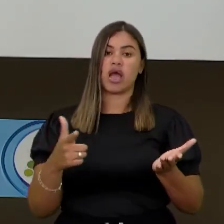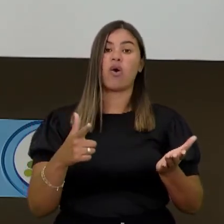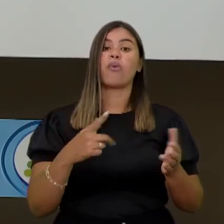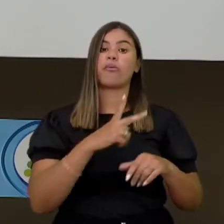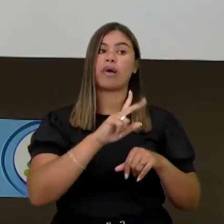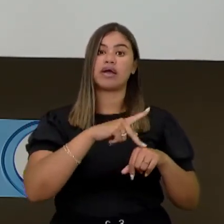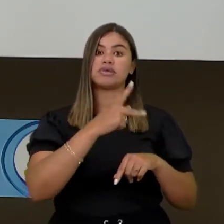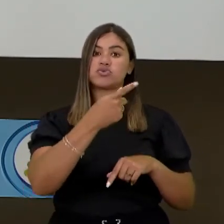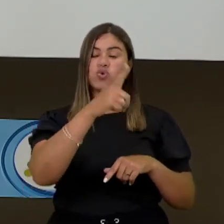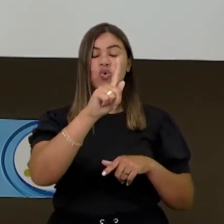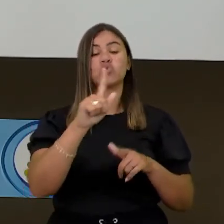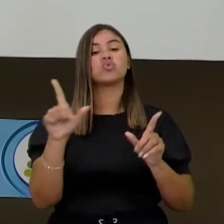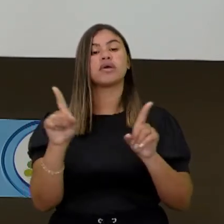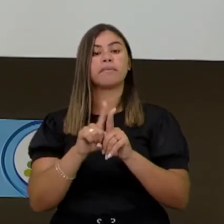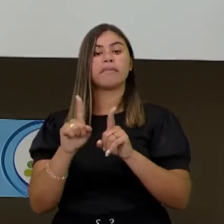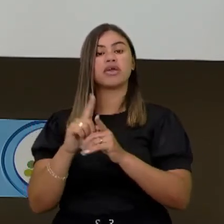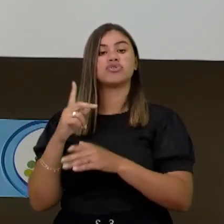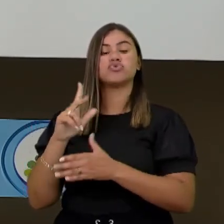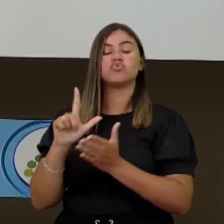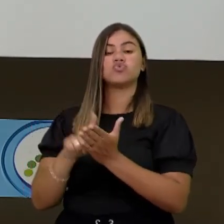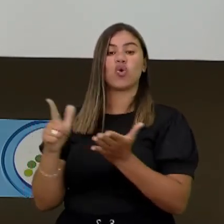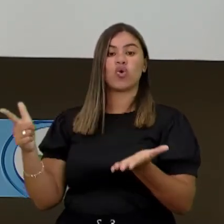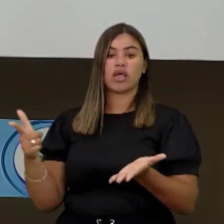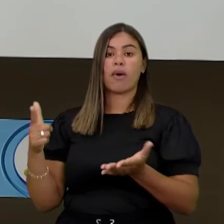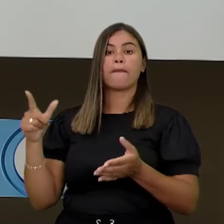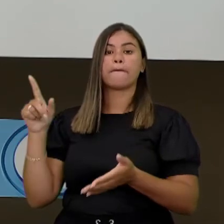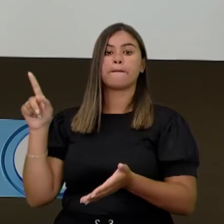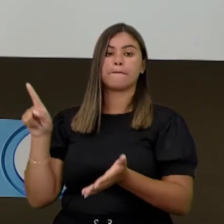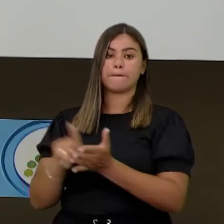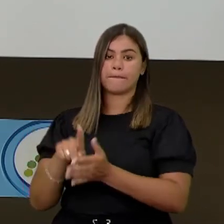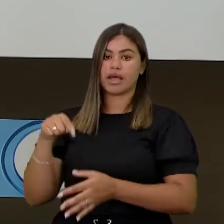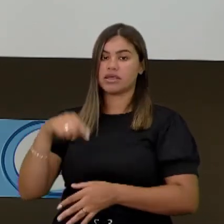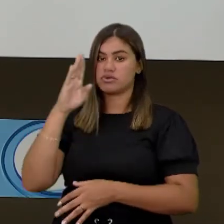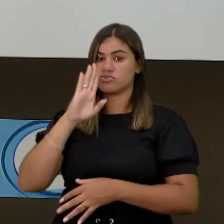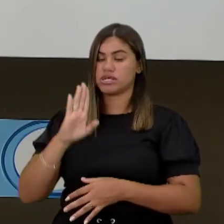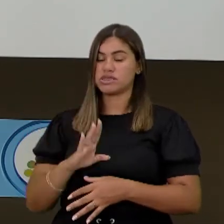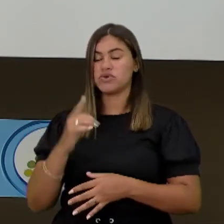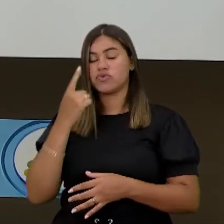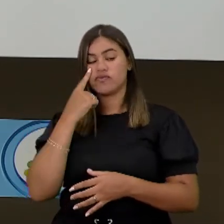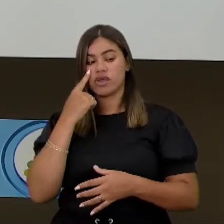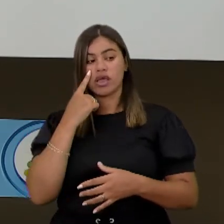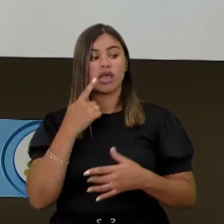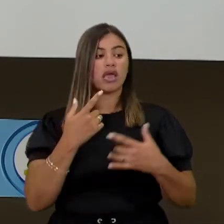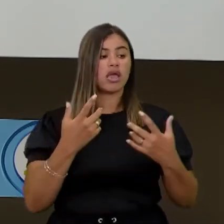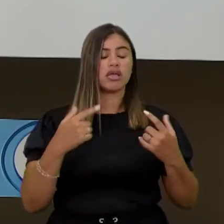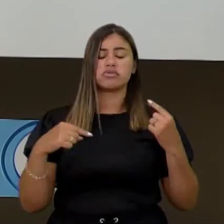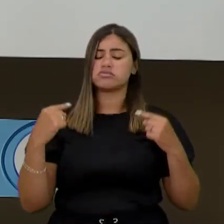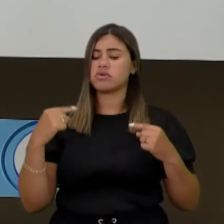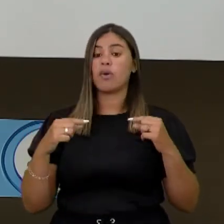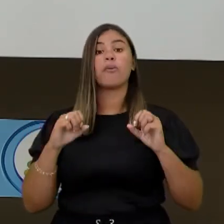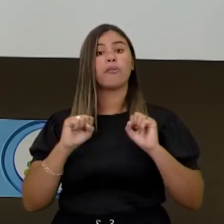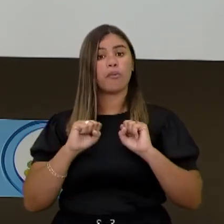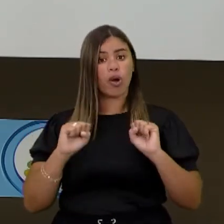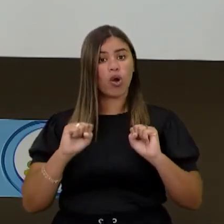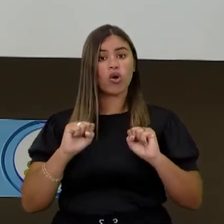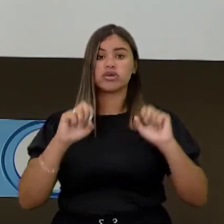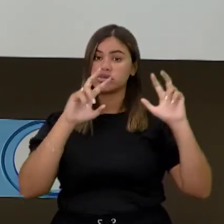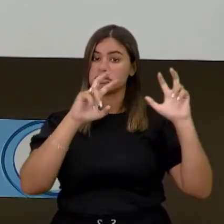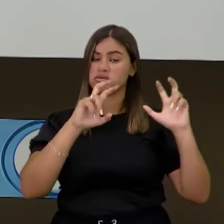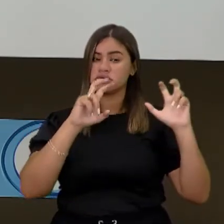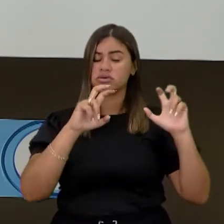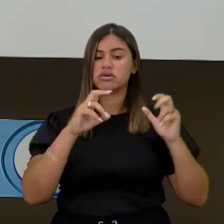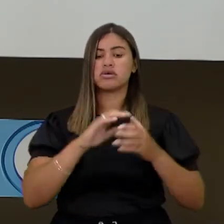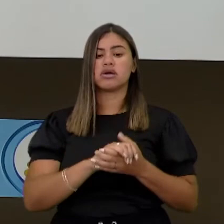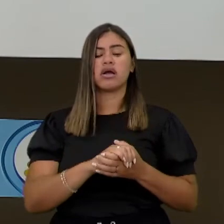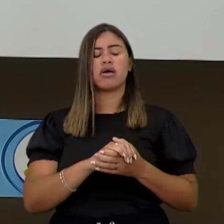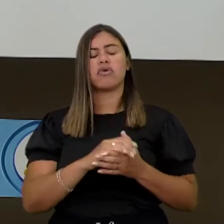Brasil e faça o levantamento de quais são os assuntos que eles estão discutindo. Pode começar pelas manchetes, não tem nenhum problema, né? Como é que eu vou